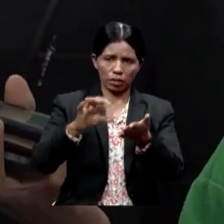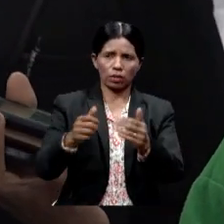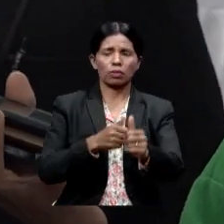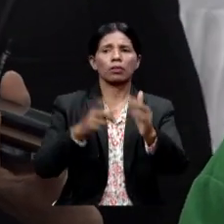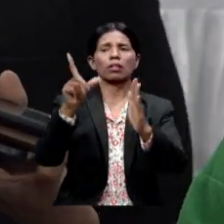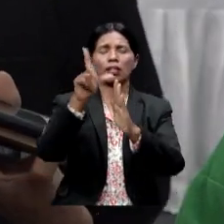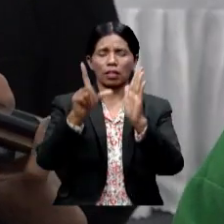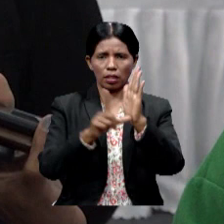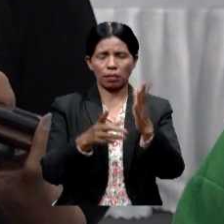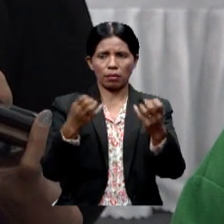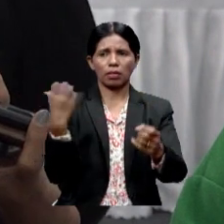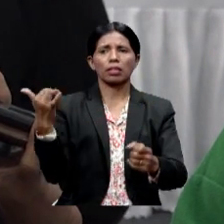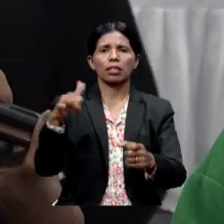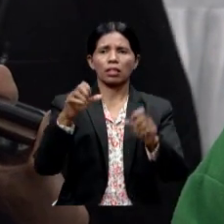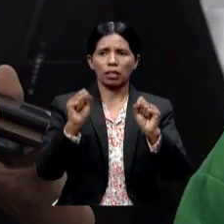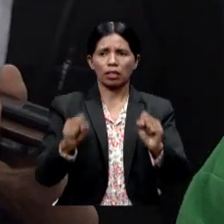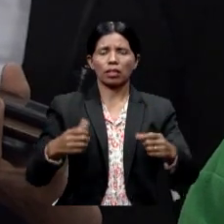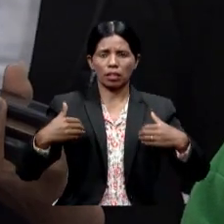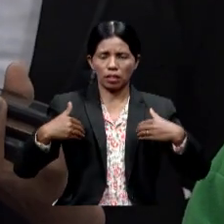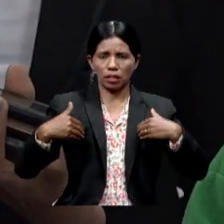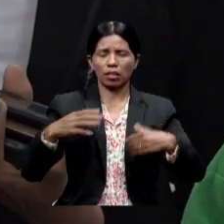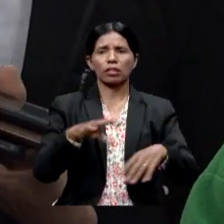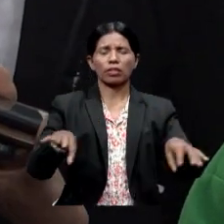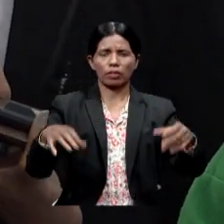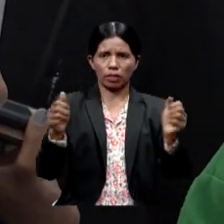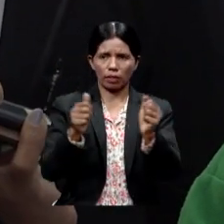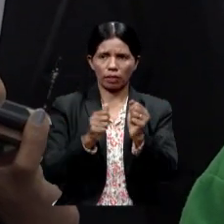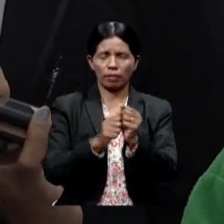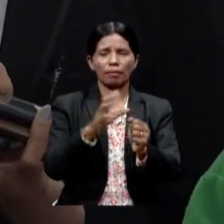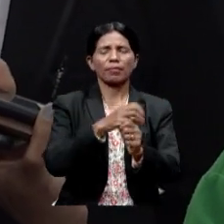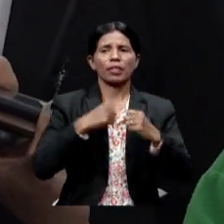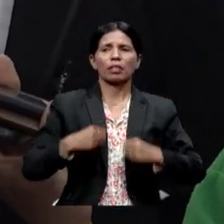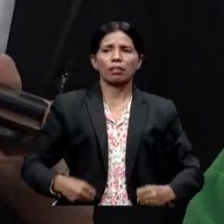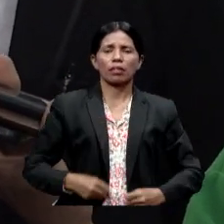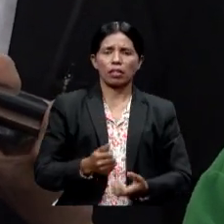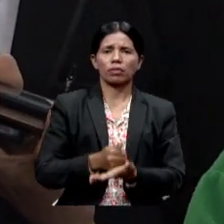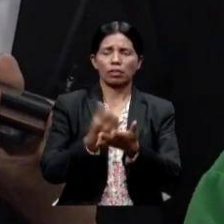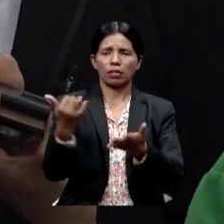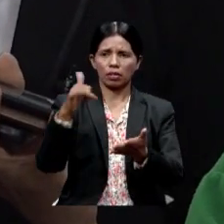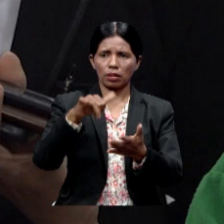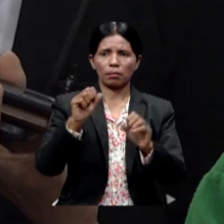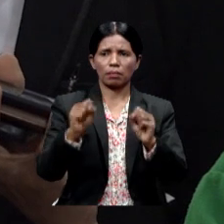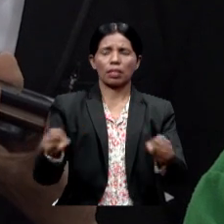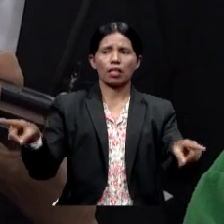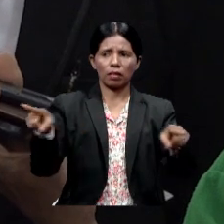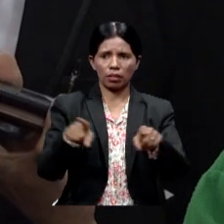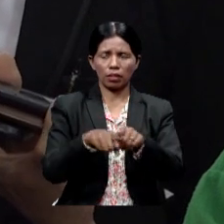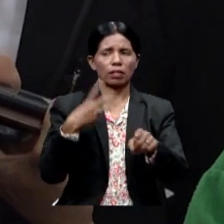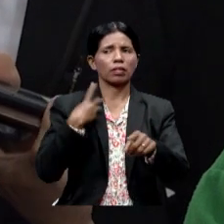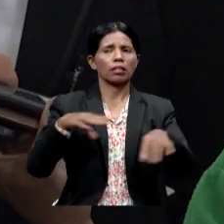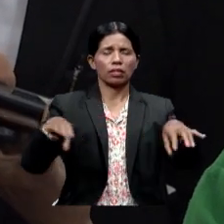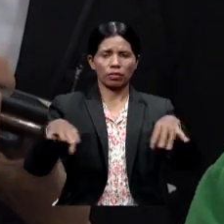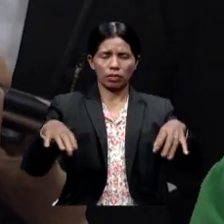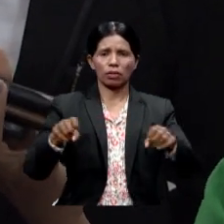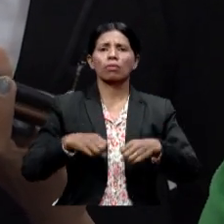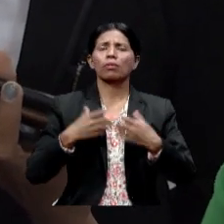requisitos, lobo queira, se ele tem que ir a estágio, pelo menos se tem sistema de saúde, facilidade de saúde, se ele, para se ele a par e ter sistema de serviço, né?